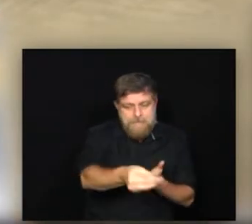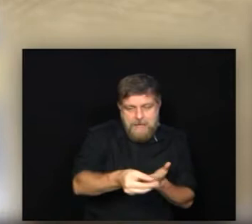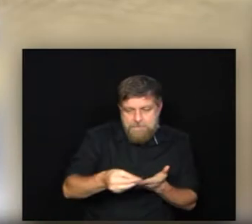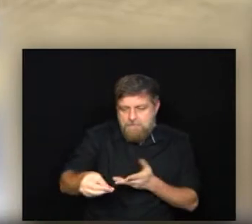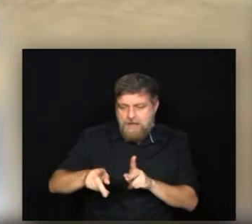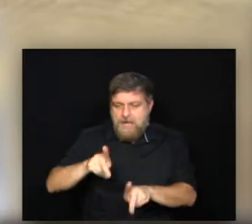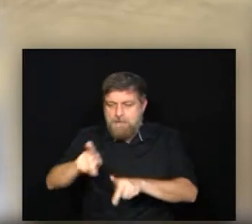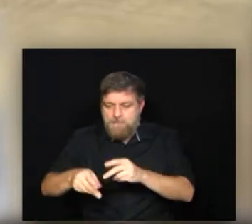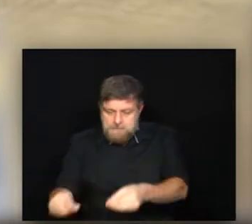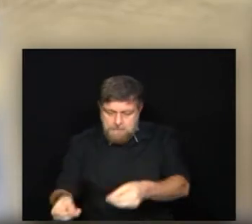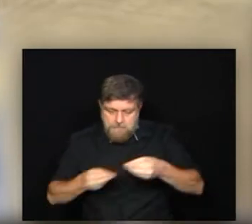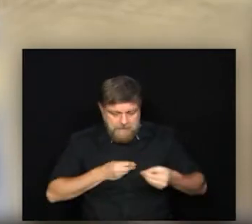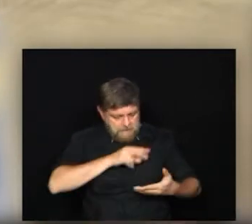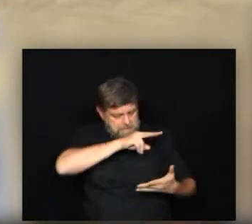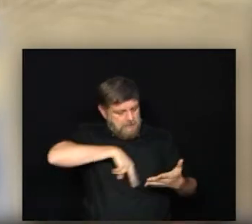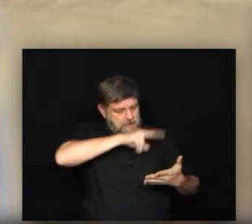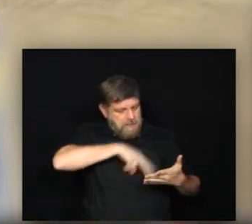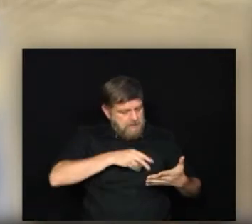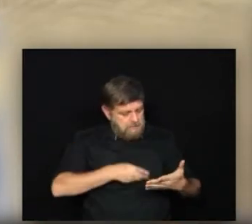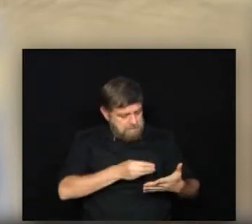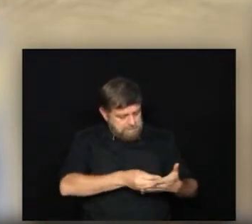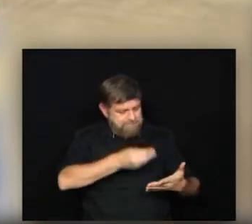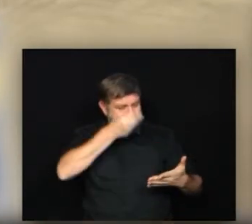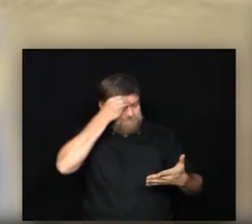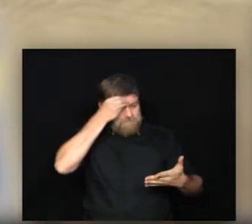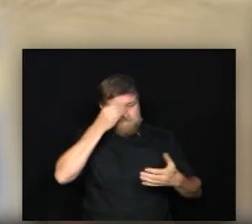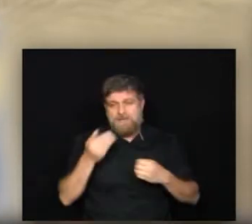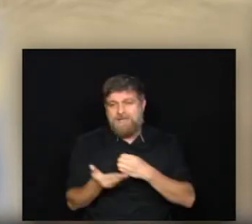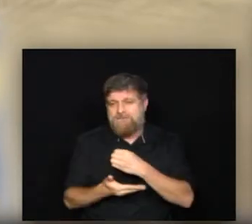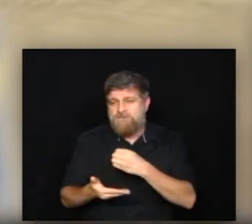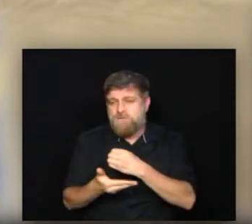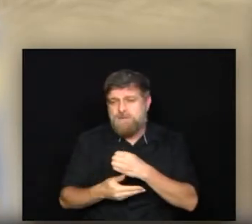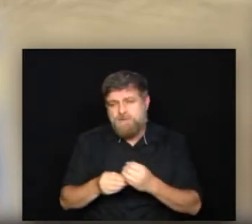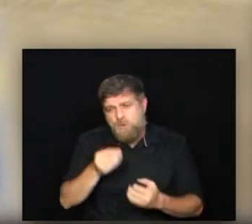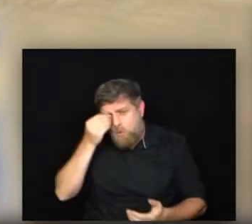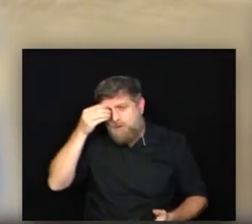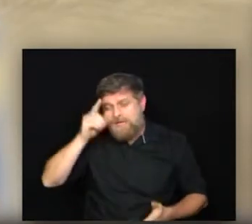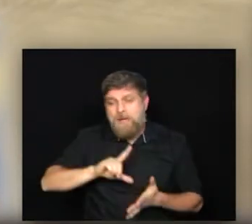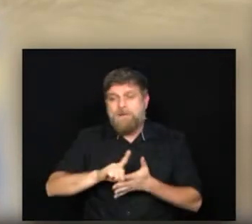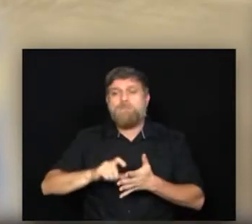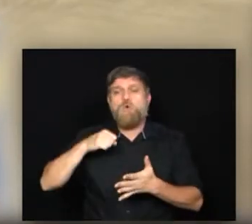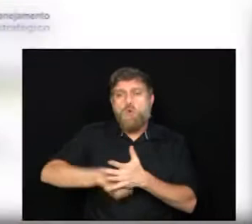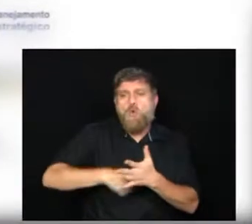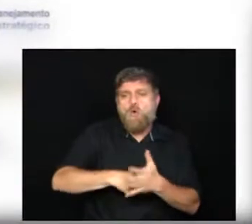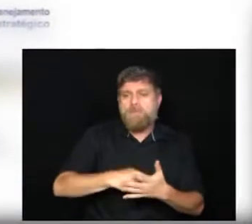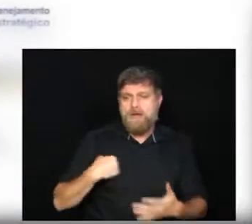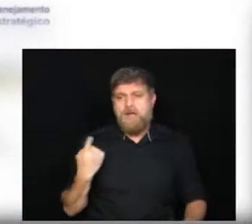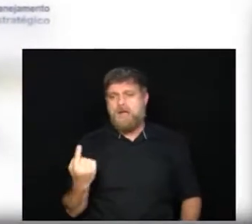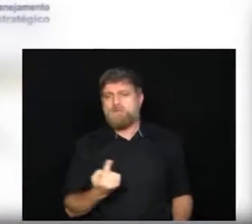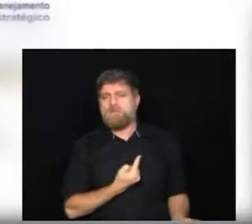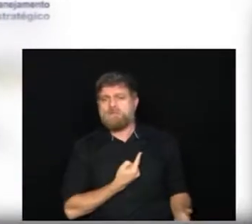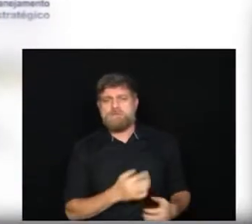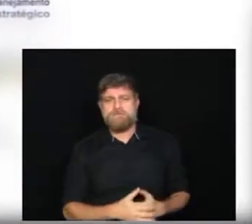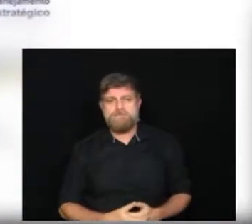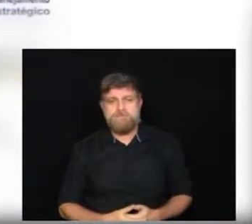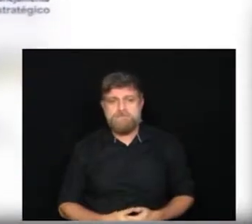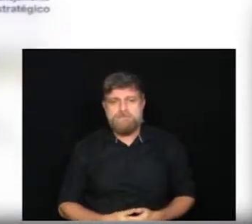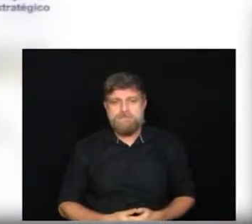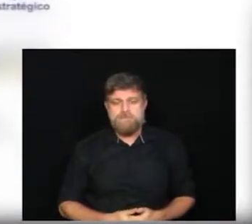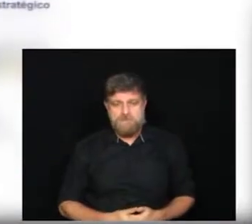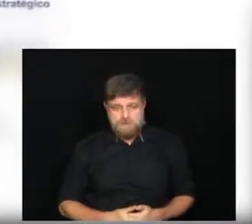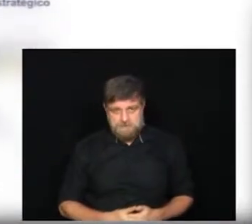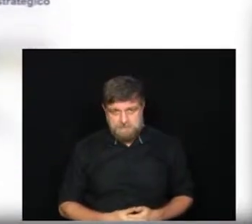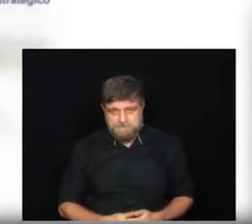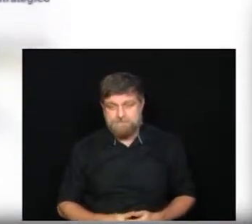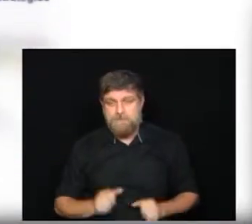população possa acompanhar é fundamental, conhecer e cobrar, inclusive a nós. O documento será disponibilizado